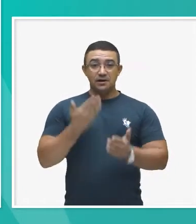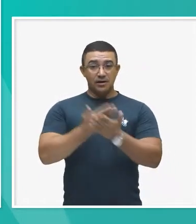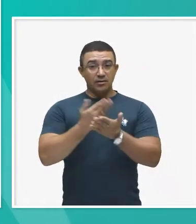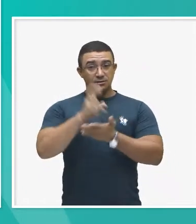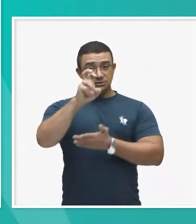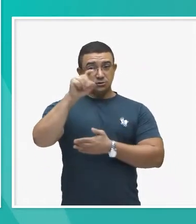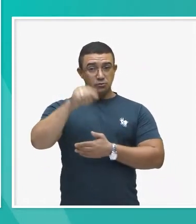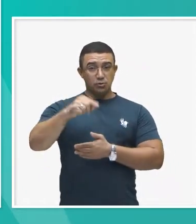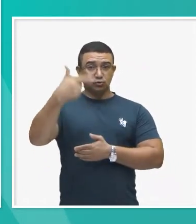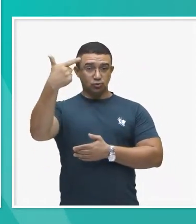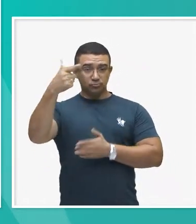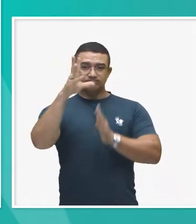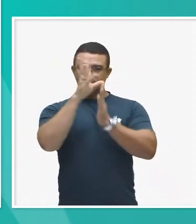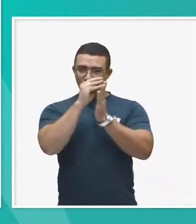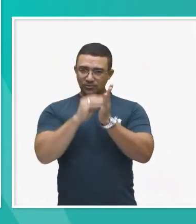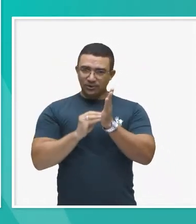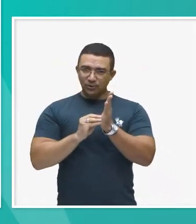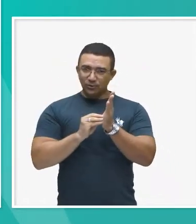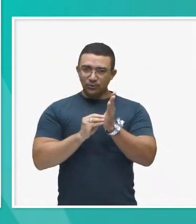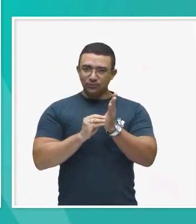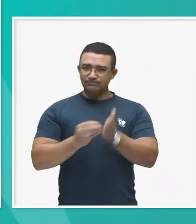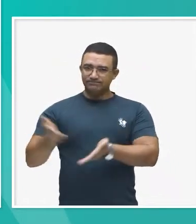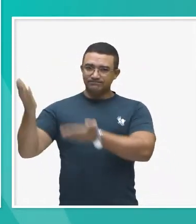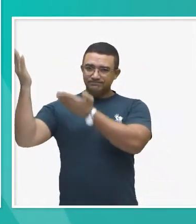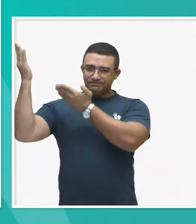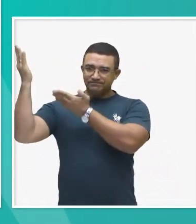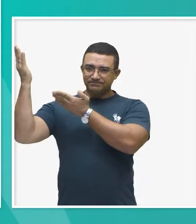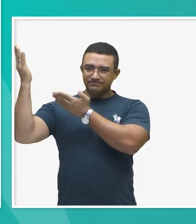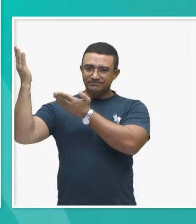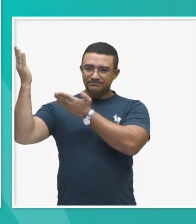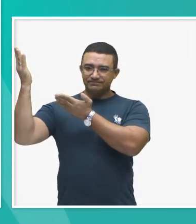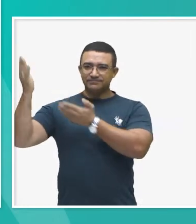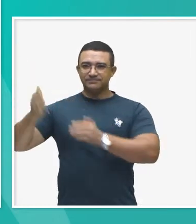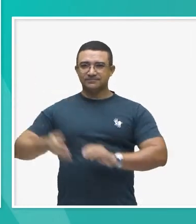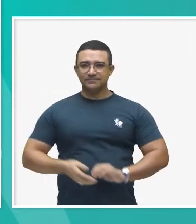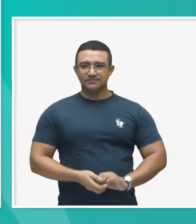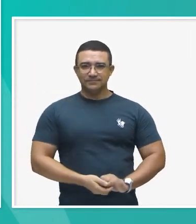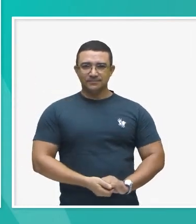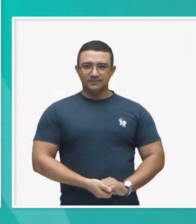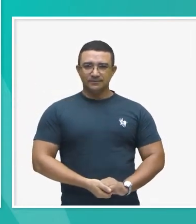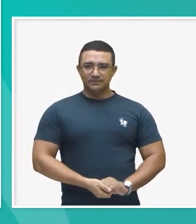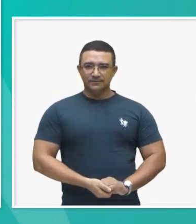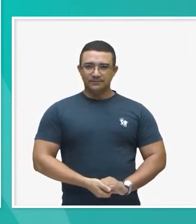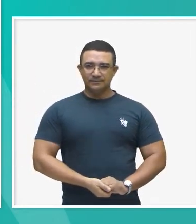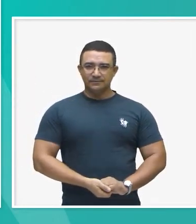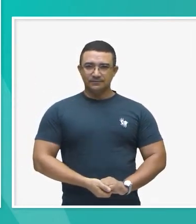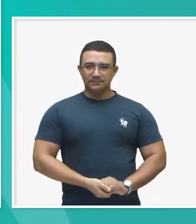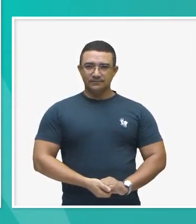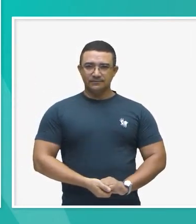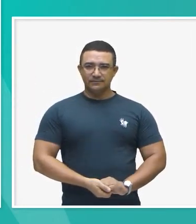Aula 5.2. Conteúdo: Reading Strategies. Review.